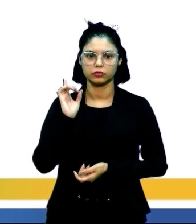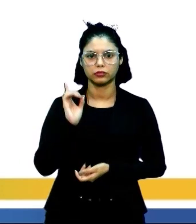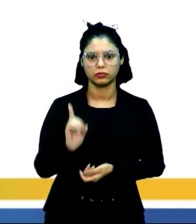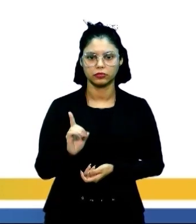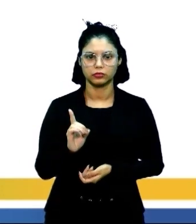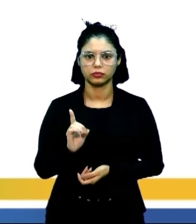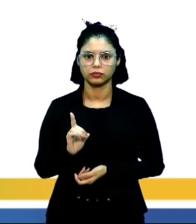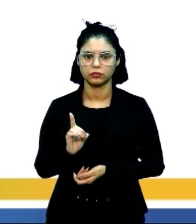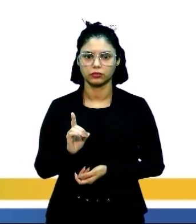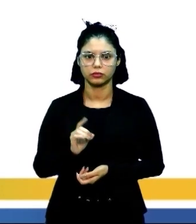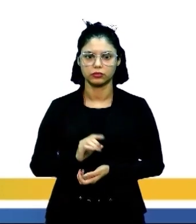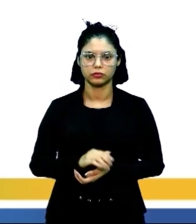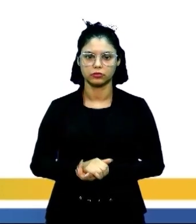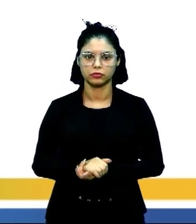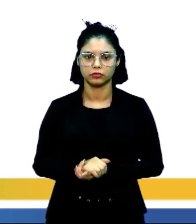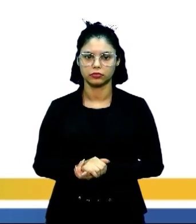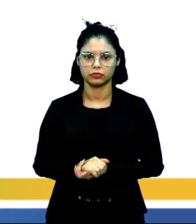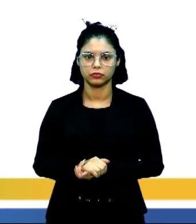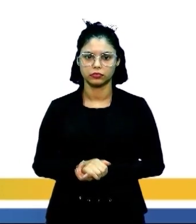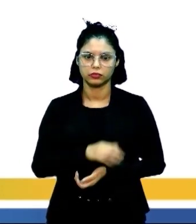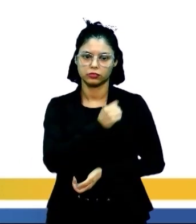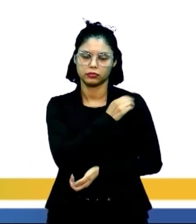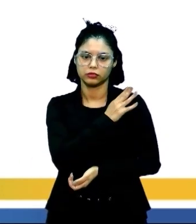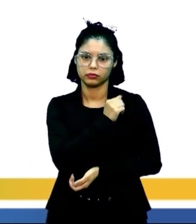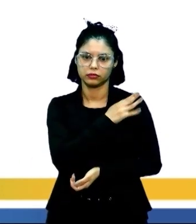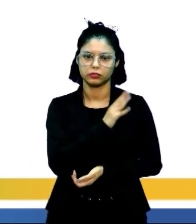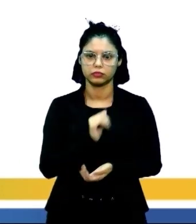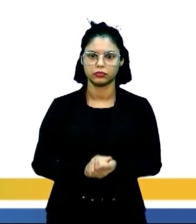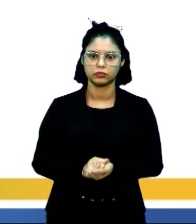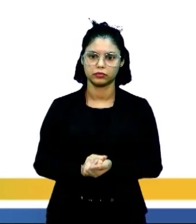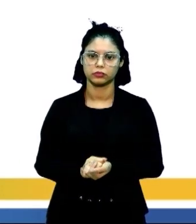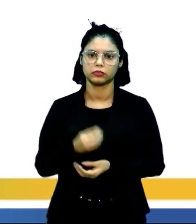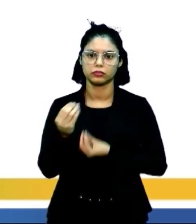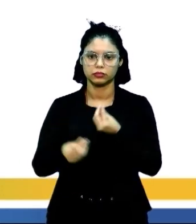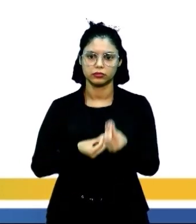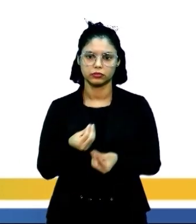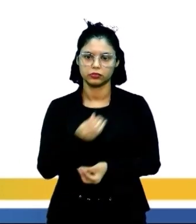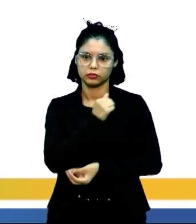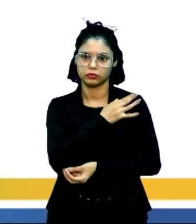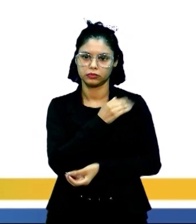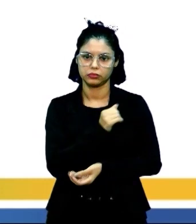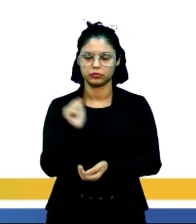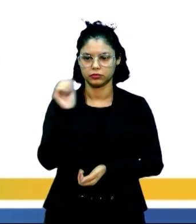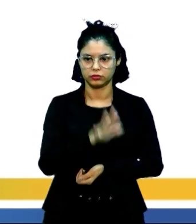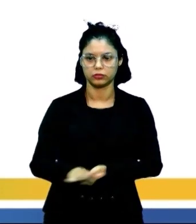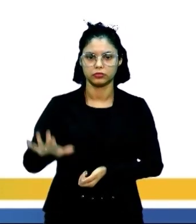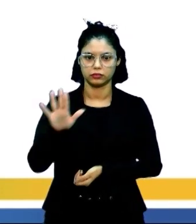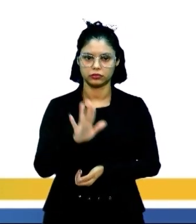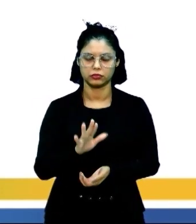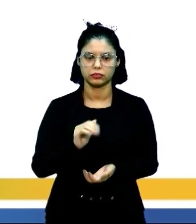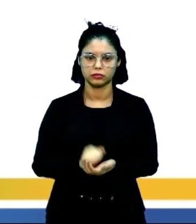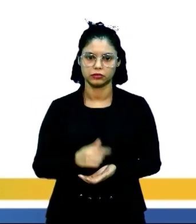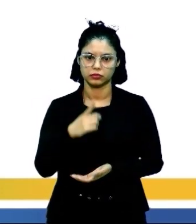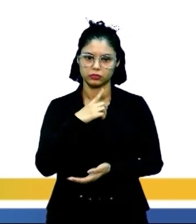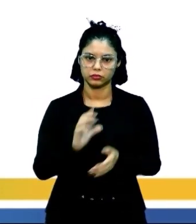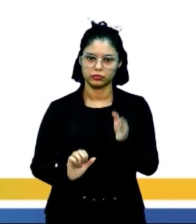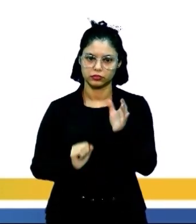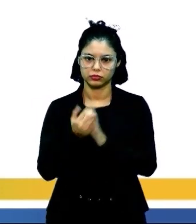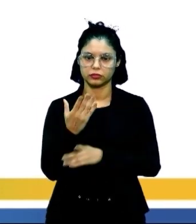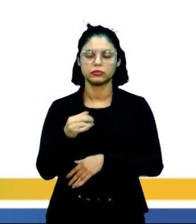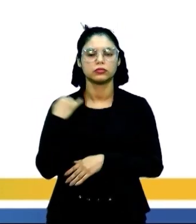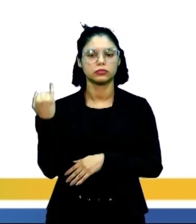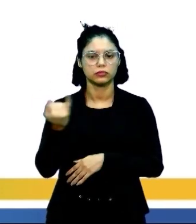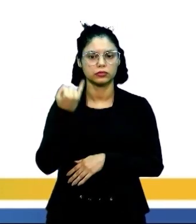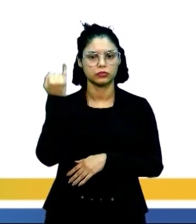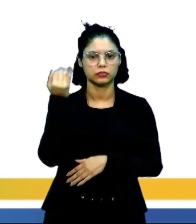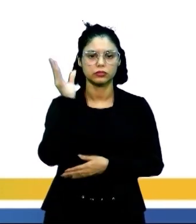expressa na letra E. O preconceito geográfico, como todo preconceito de forma geral,